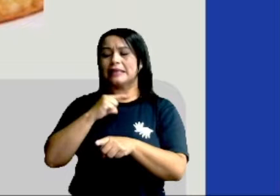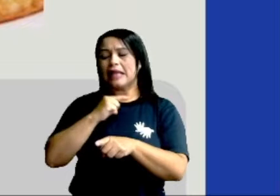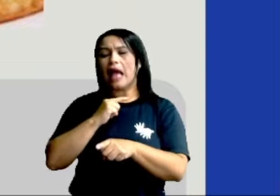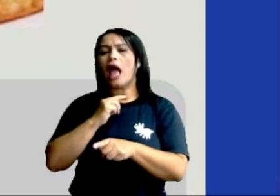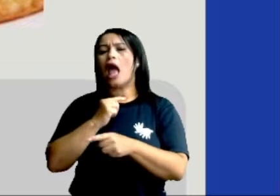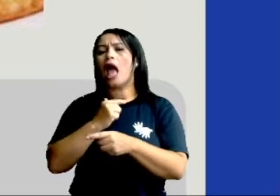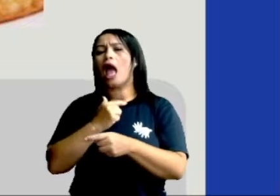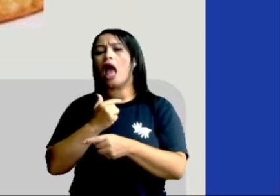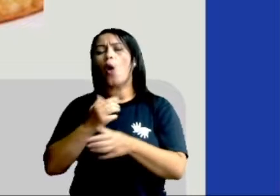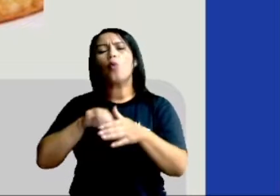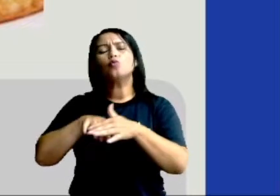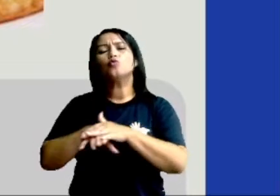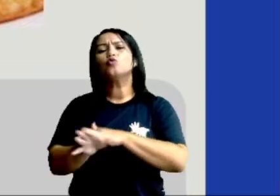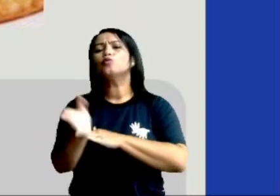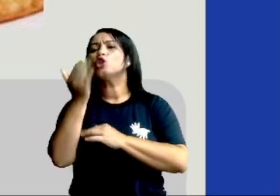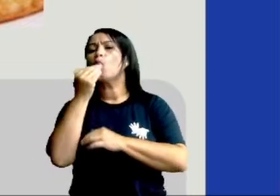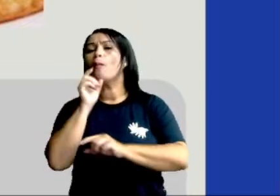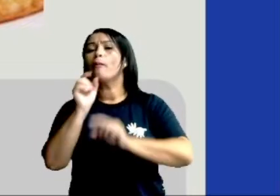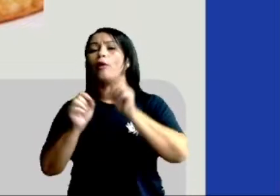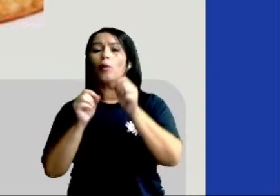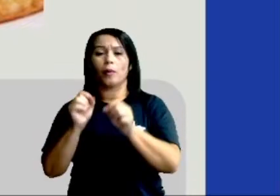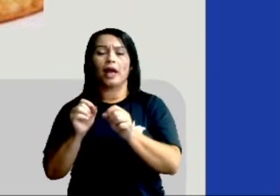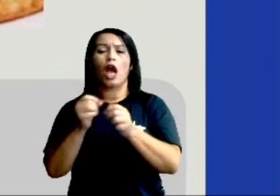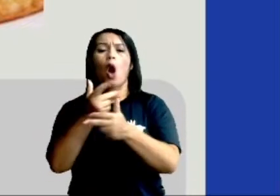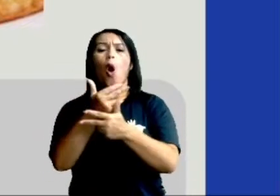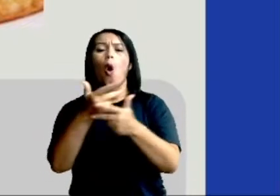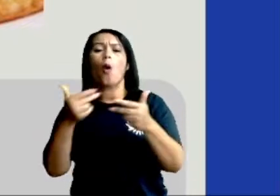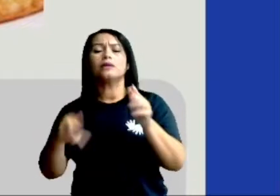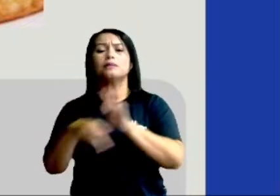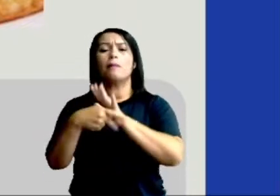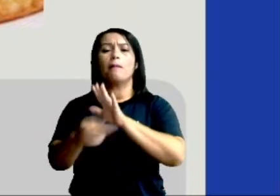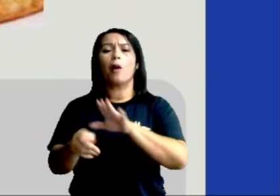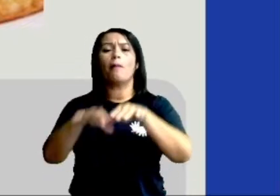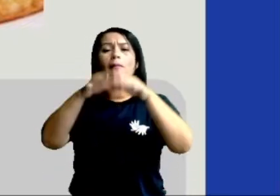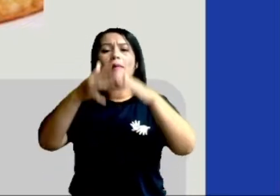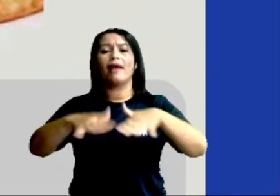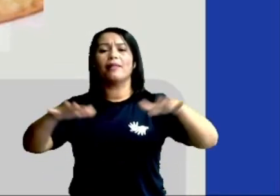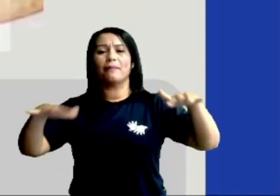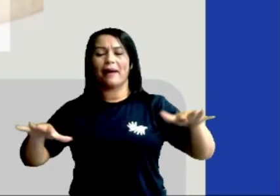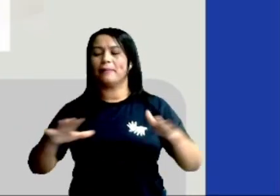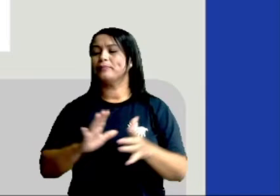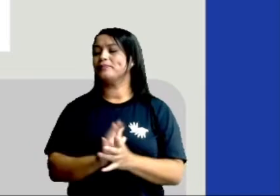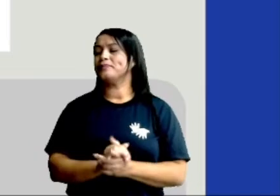consumir lá, o pessoal do Sudeste, frutos do mar, na região do Rio de Janeiro.